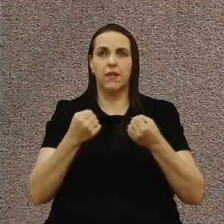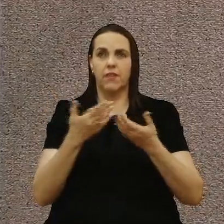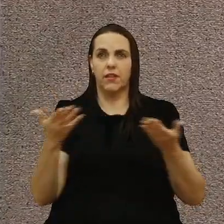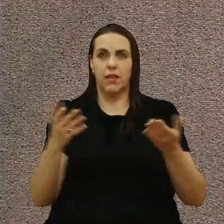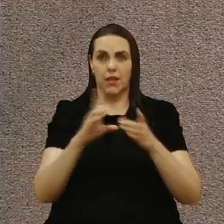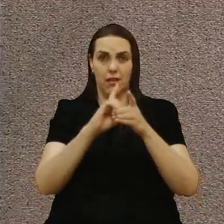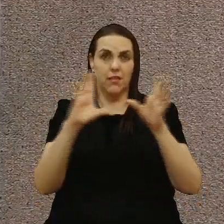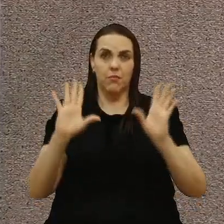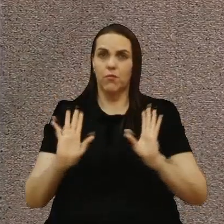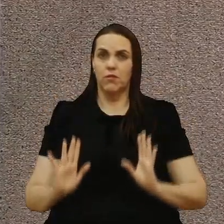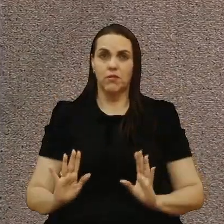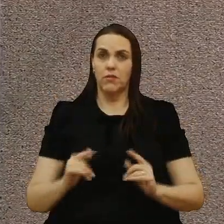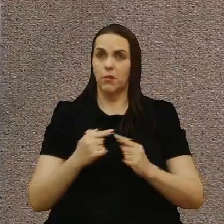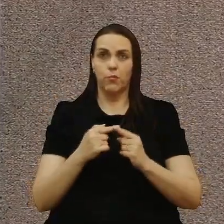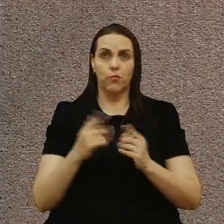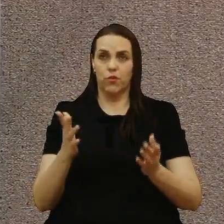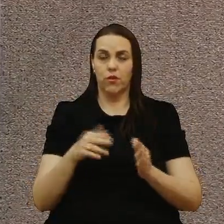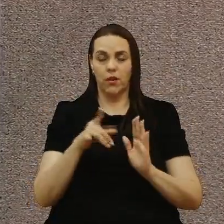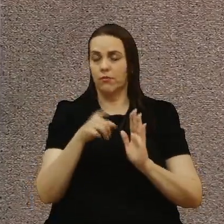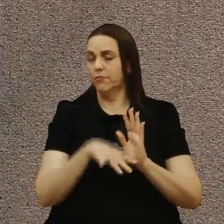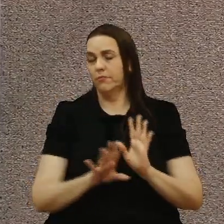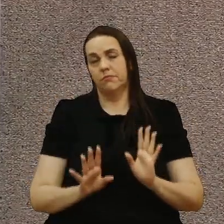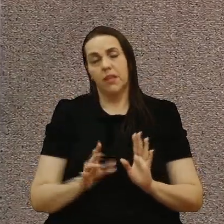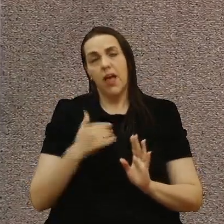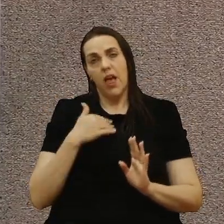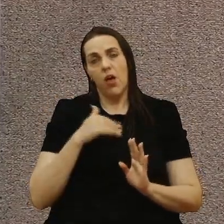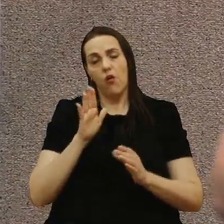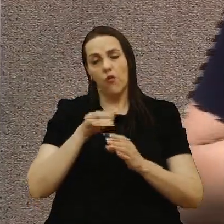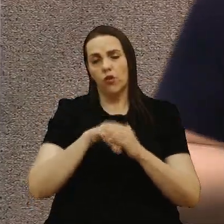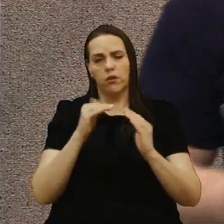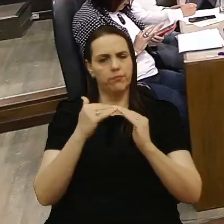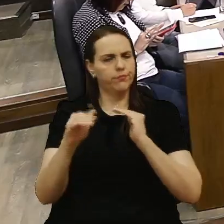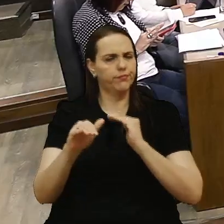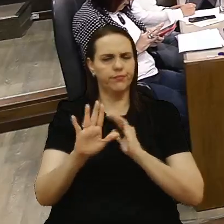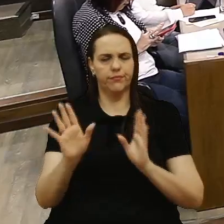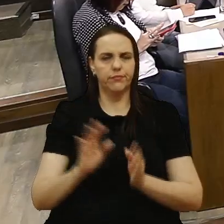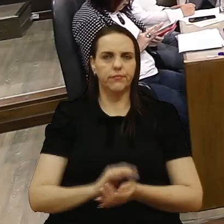quer que seja, porque é no regime democrático. Então votarei contrário a isso, presidente.